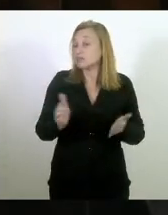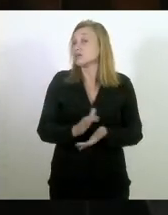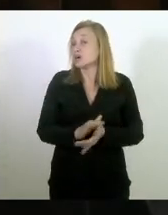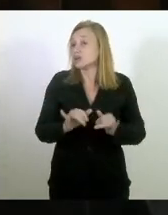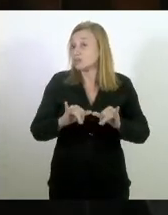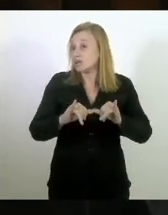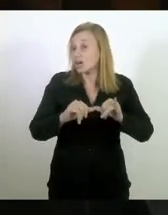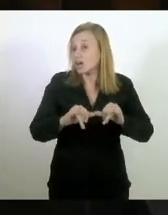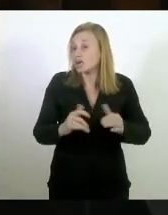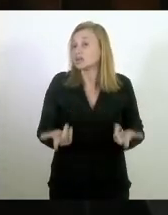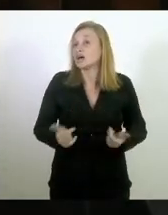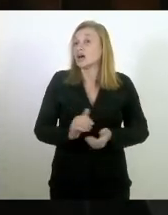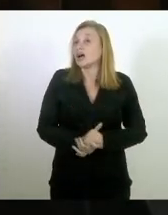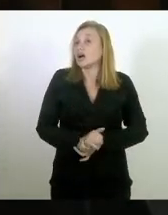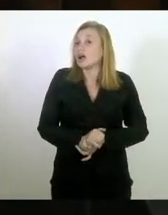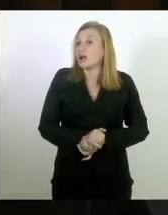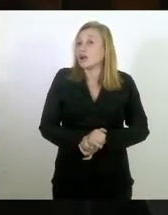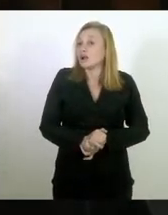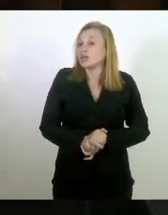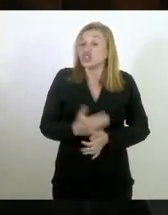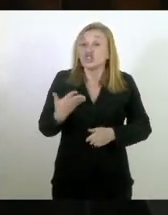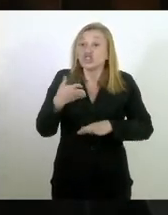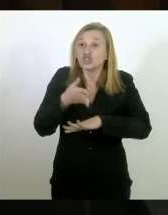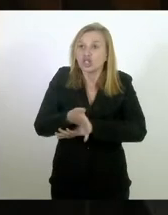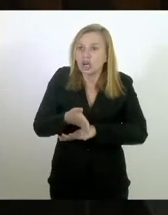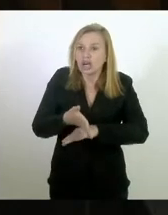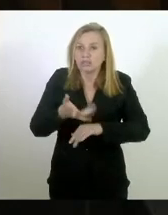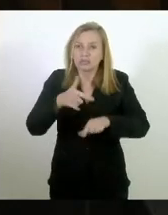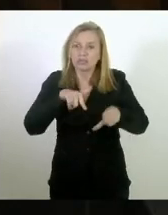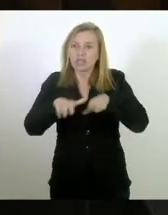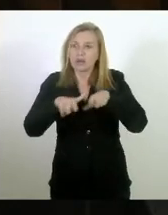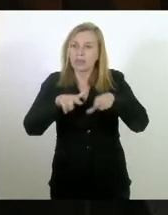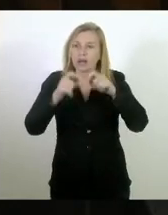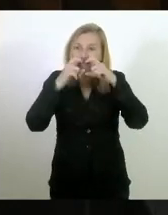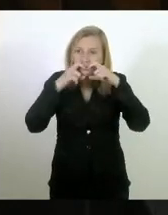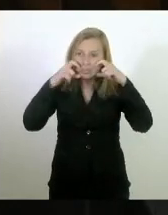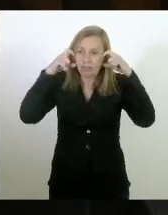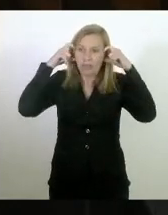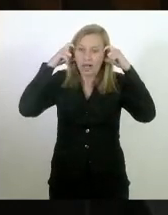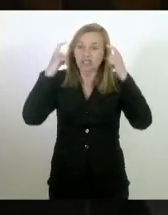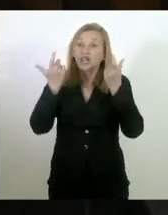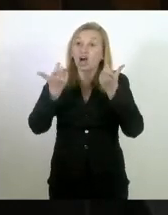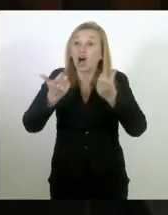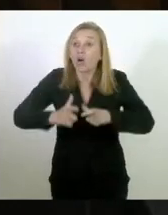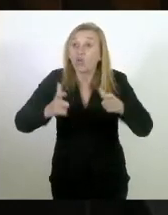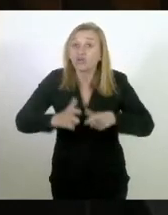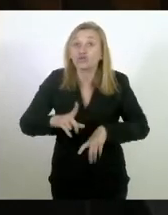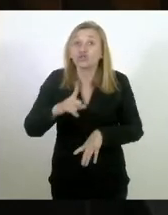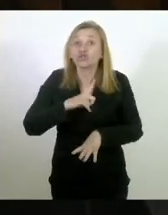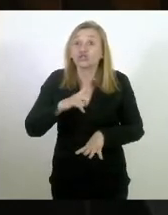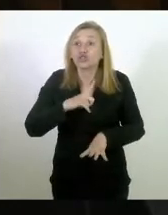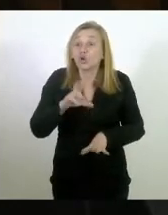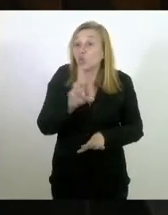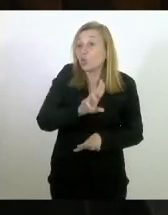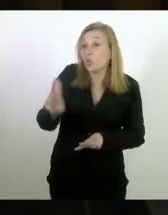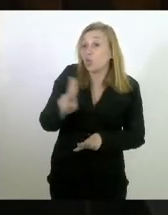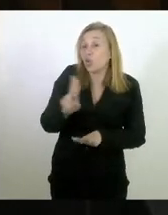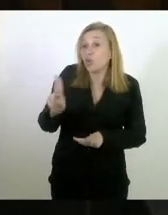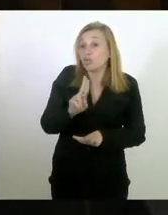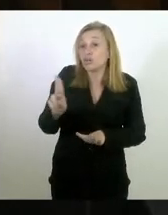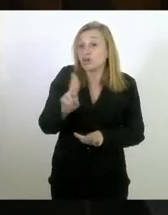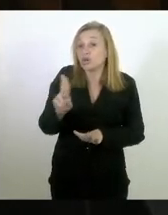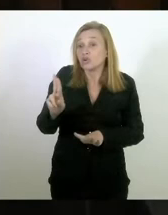aspas de chegar no trabalho com uma máscara onde tinha o nome